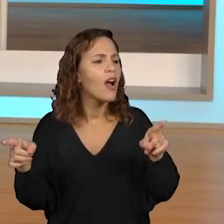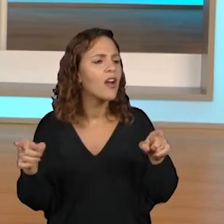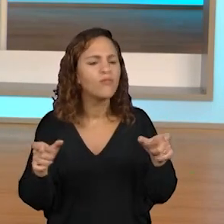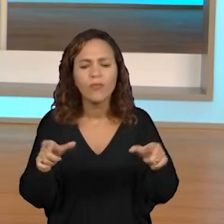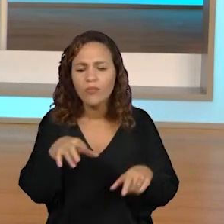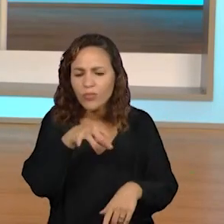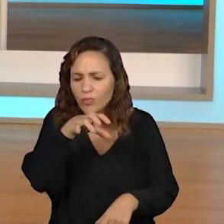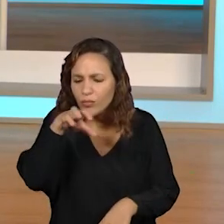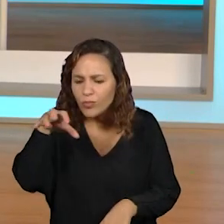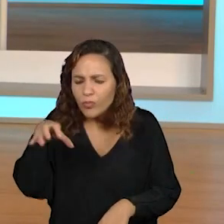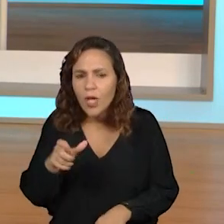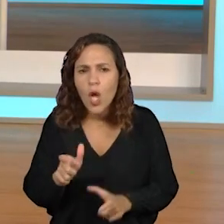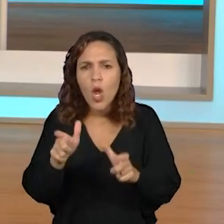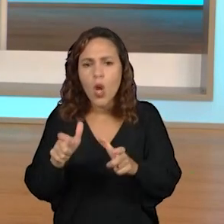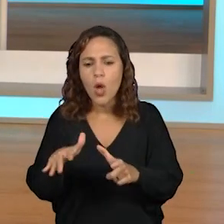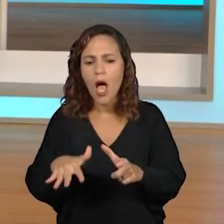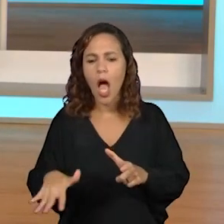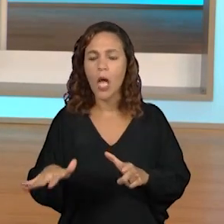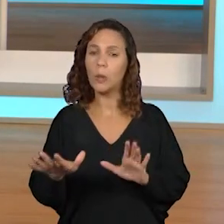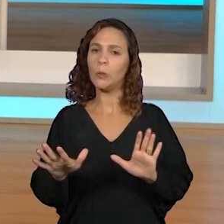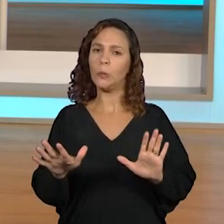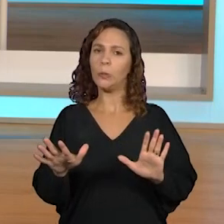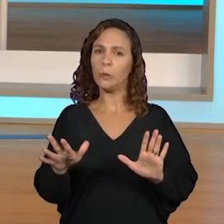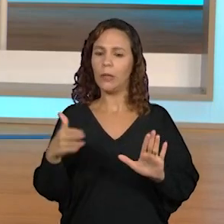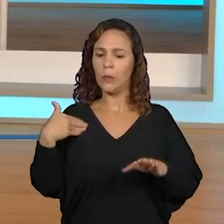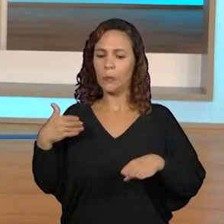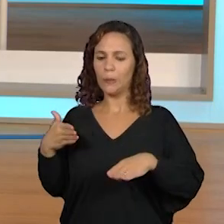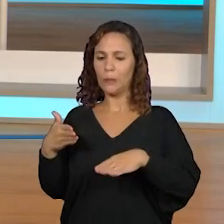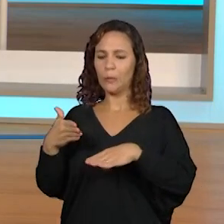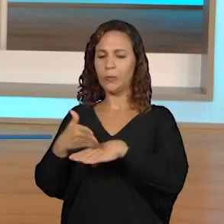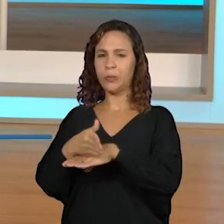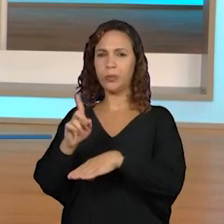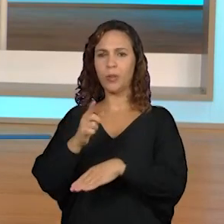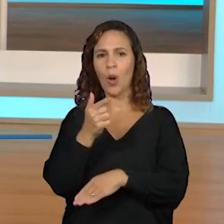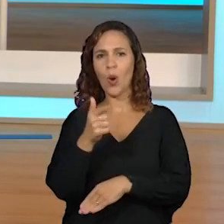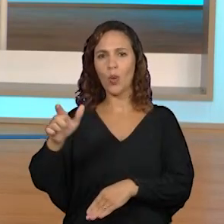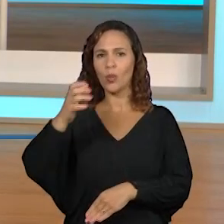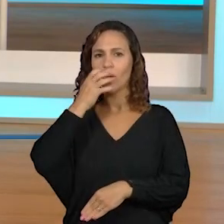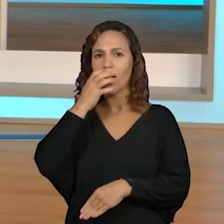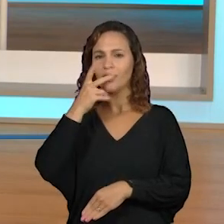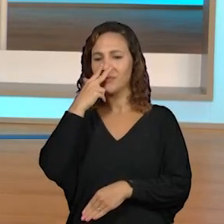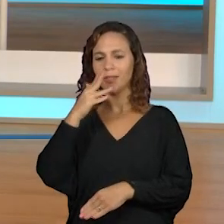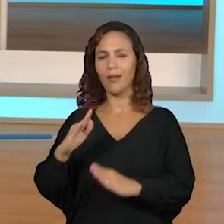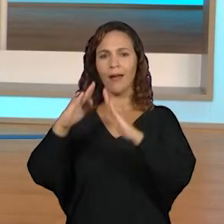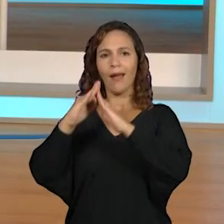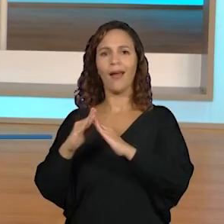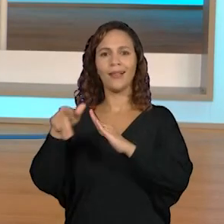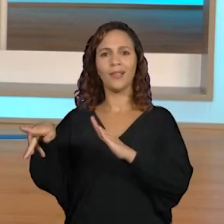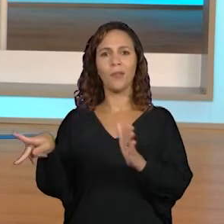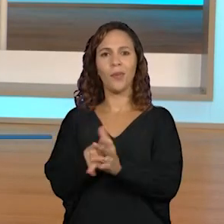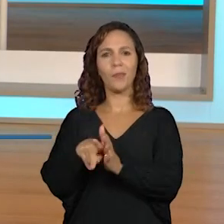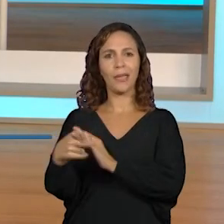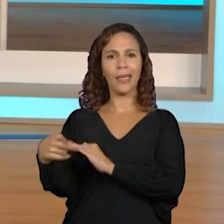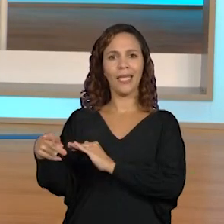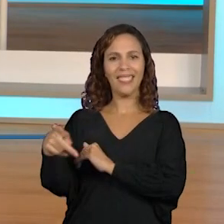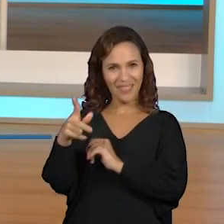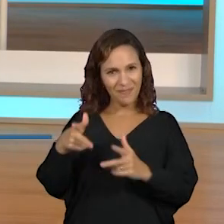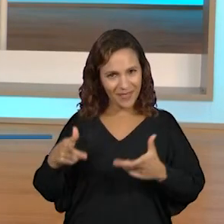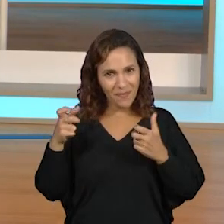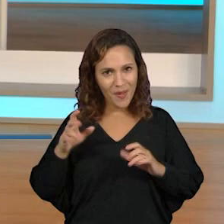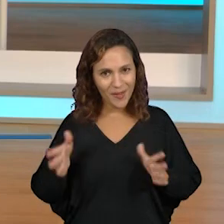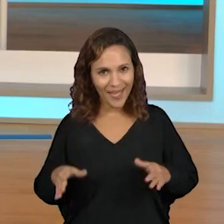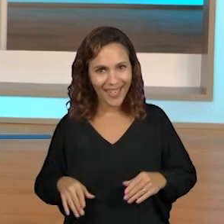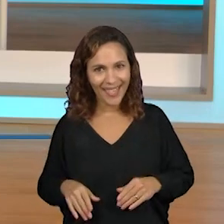que um local ali pertence aquele território é de outro cachorro tem outro cachorro que mora naquele território seja